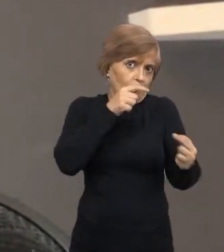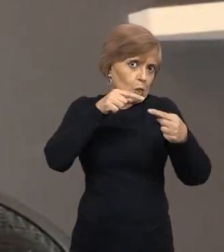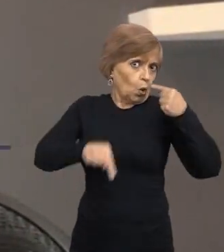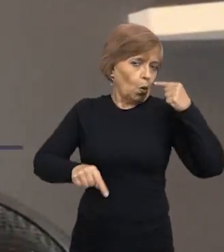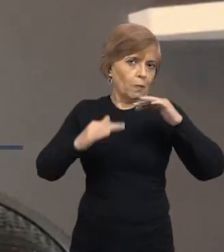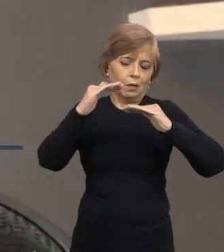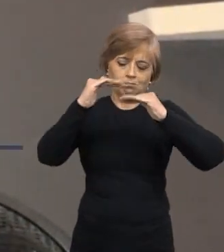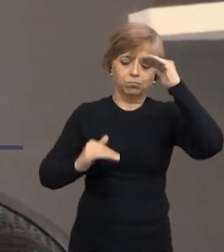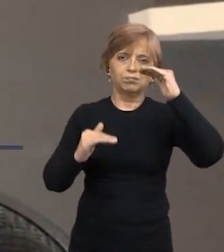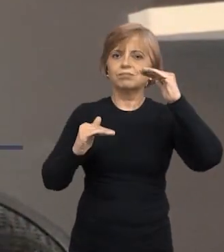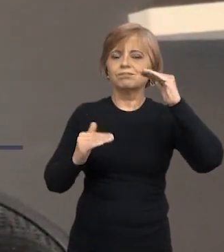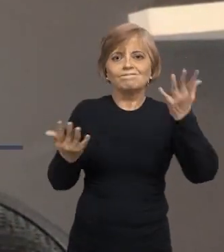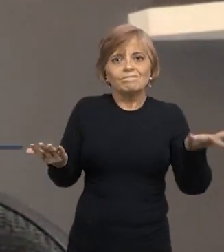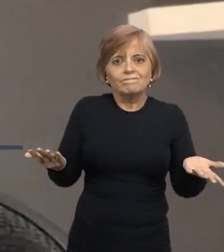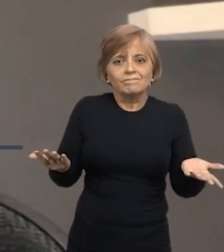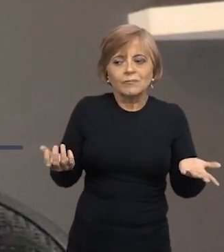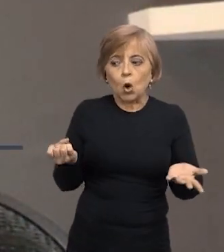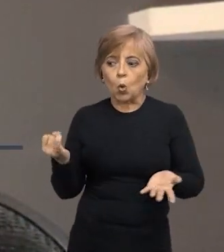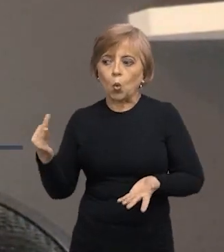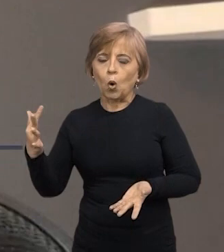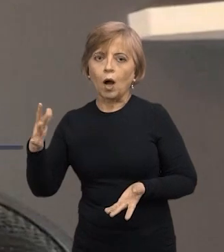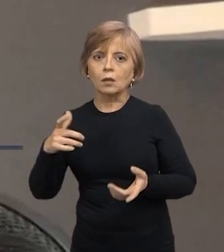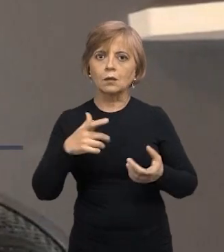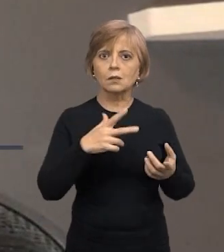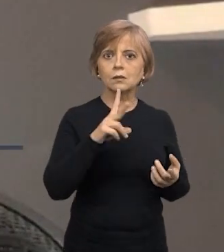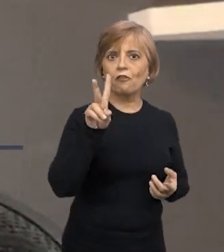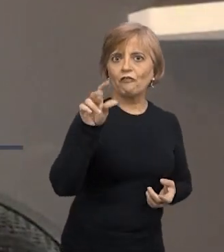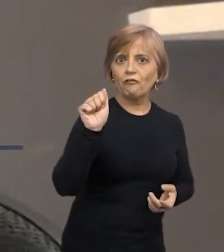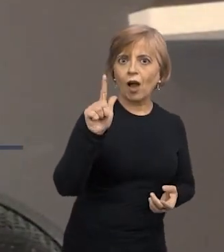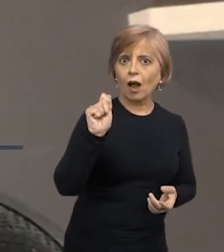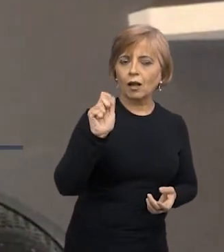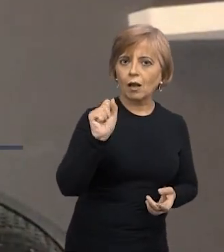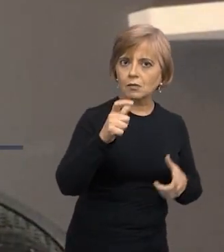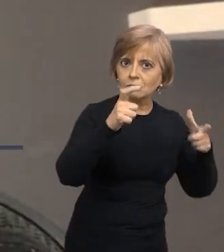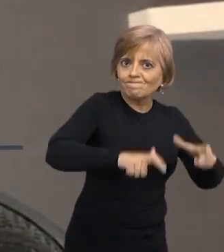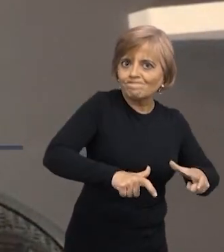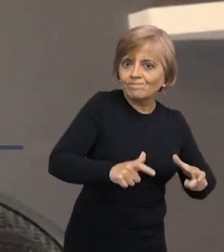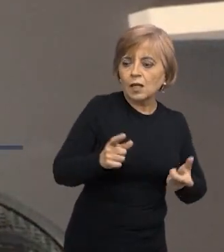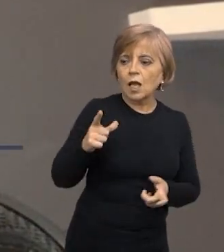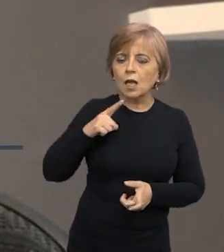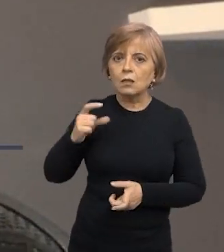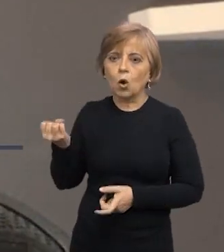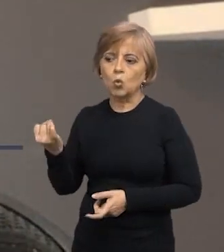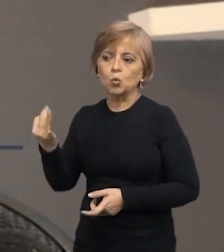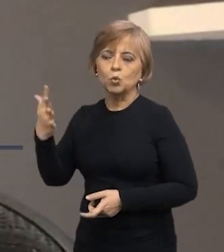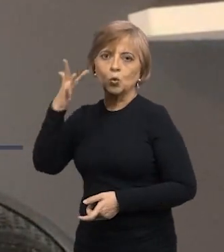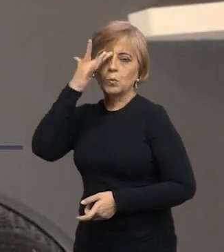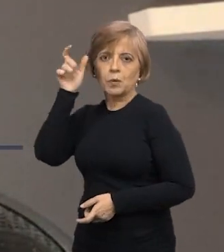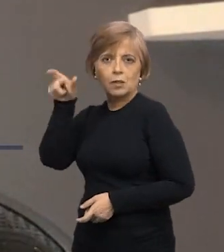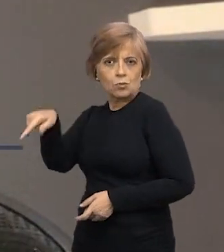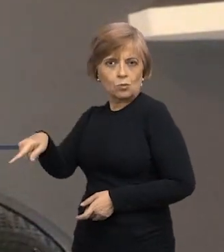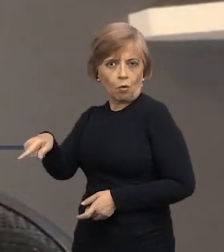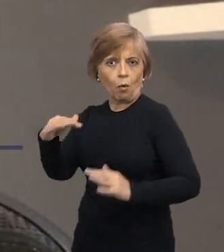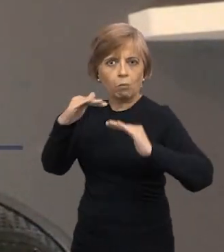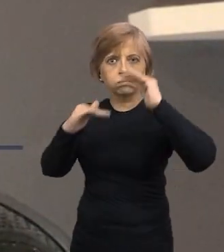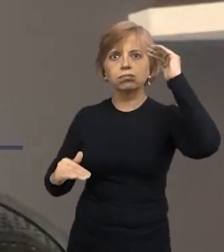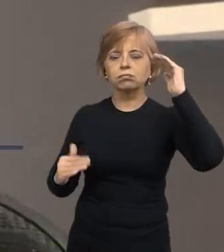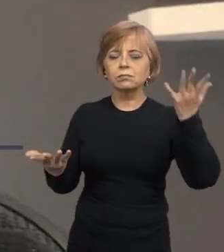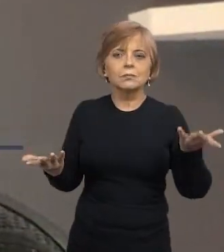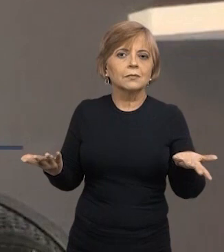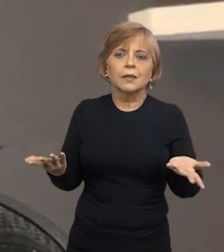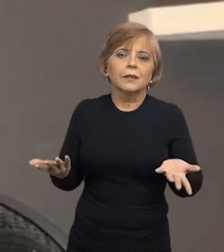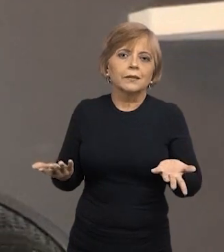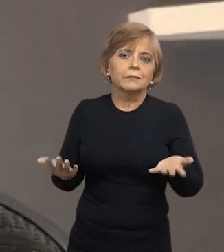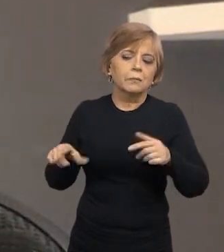descompasso efetivo entre a quantidade de vagas ofertadas e o número de pessoas a serem